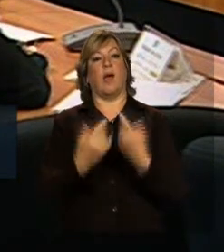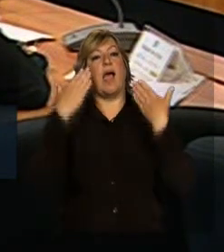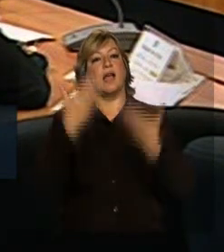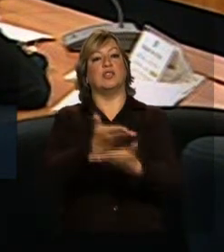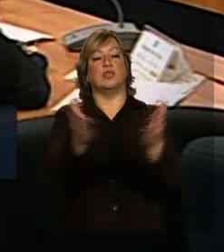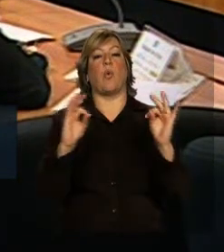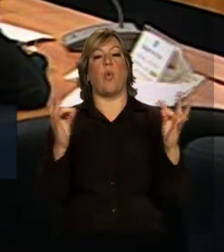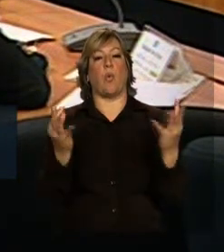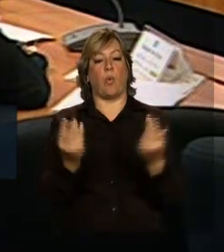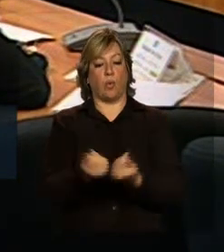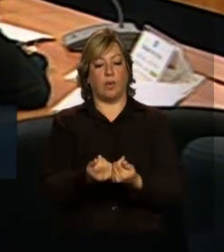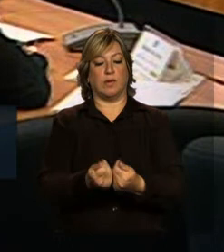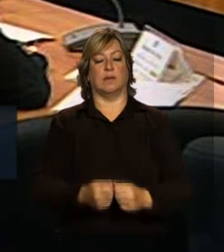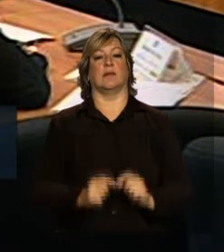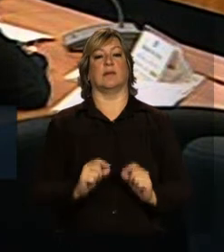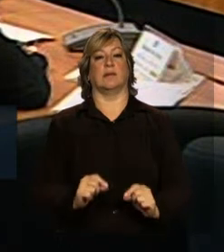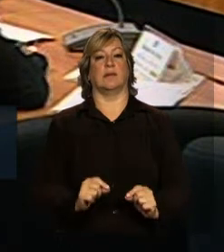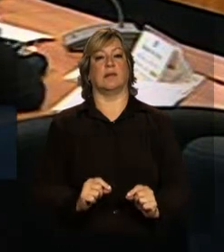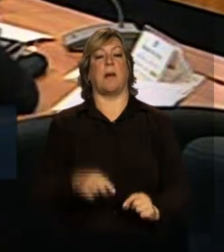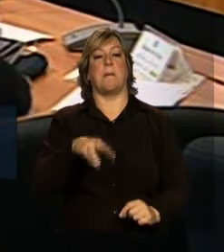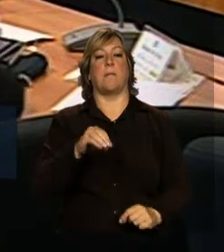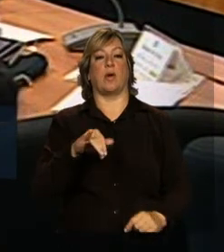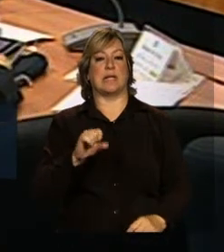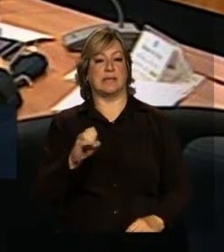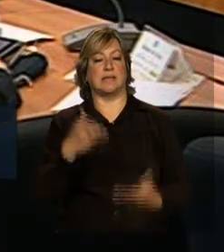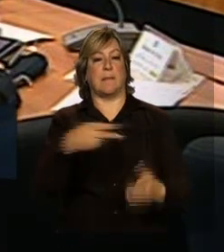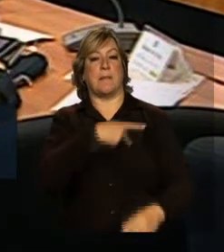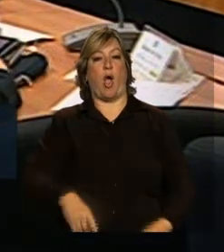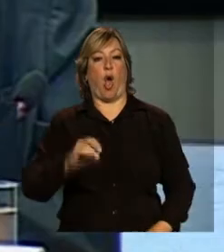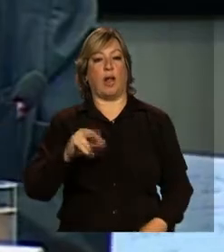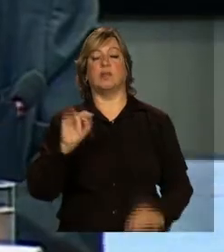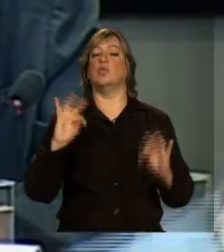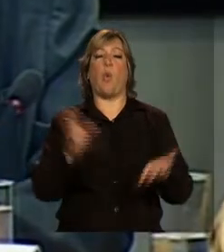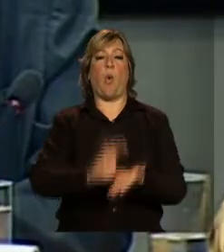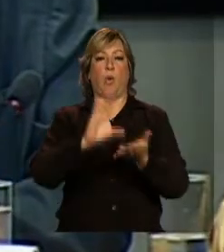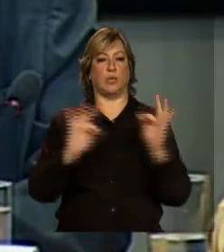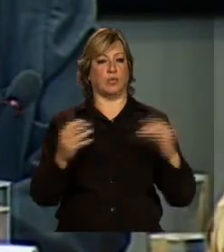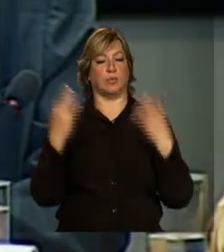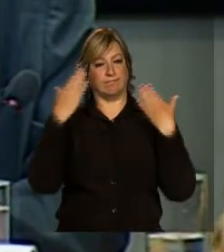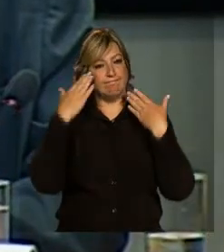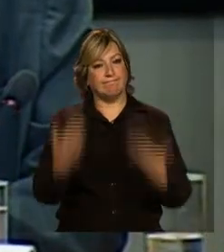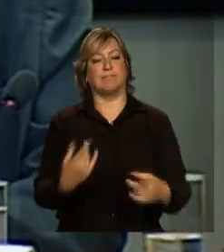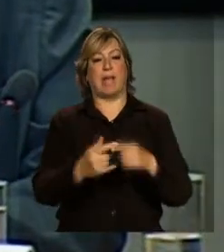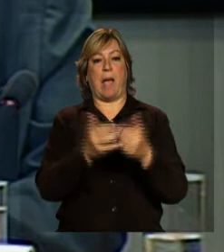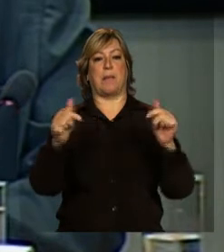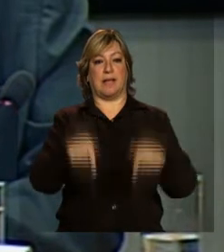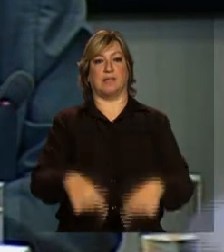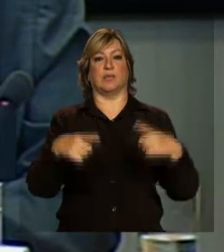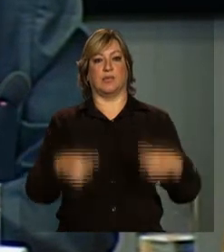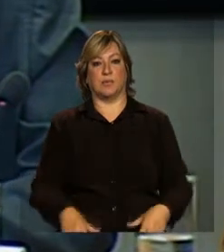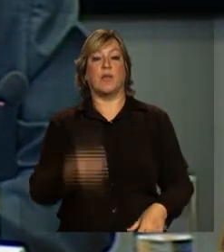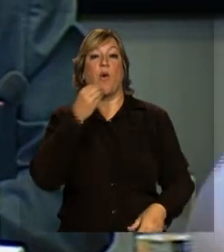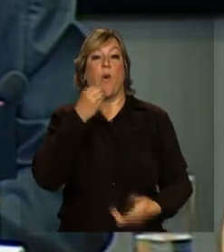agradecendo a todos. Agradecemos aqui ao Moisés, presidente do CONAD, aos conselheiros do CONAD, de modo geral, de ter aberto aqui, né,